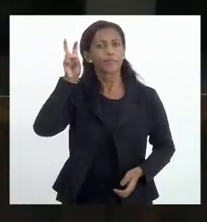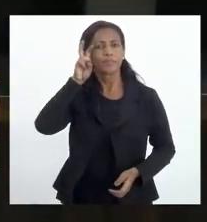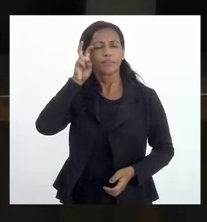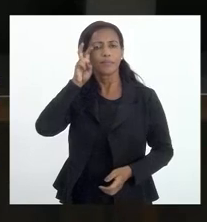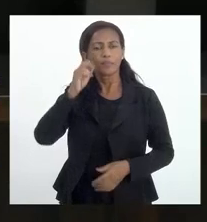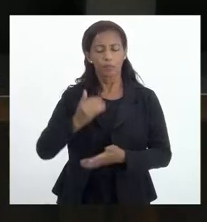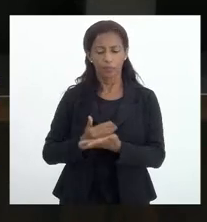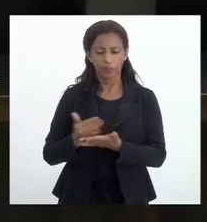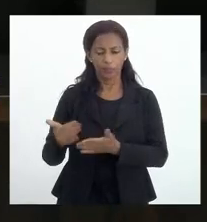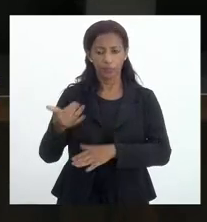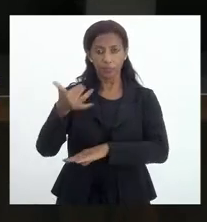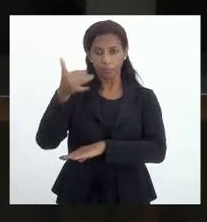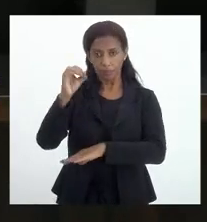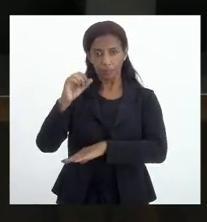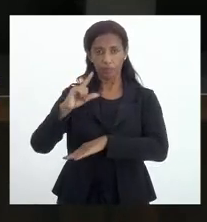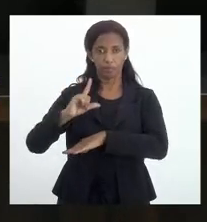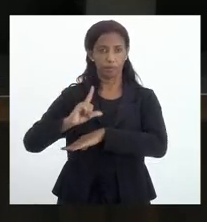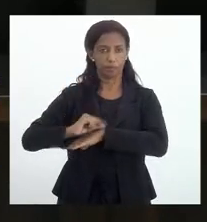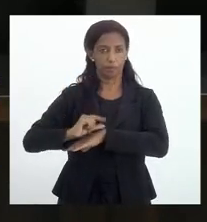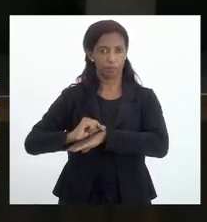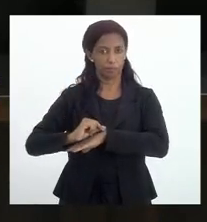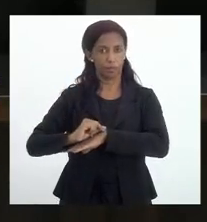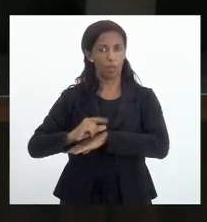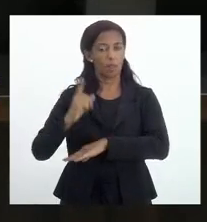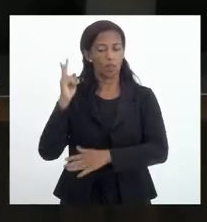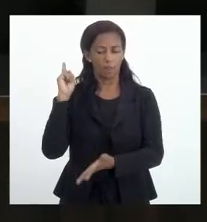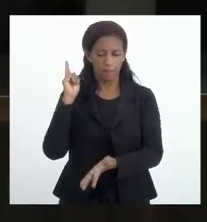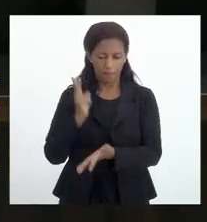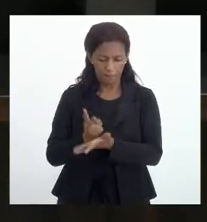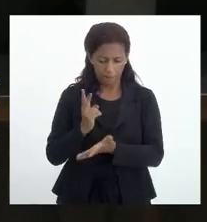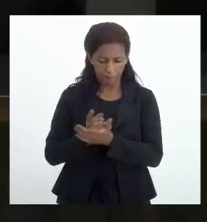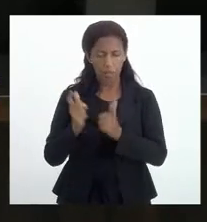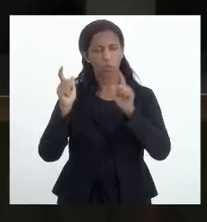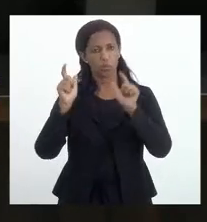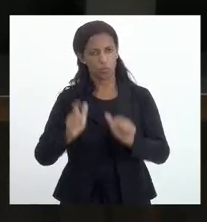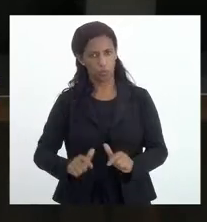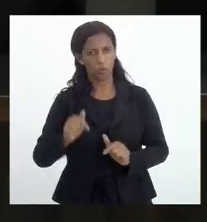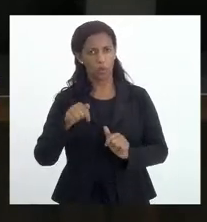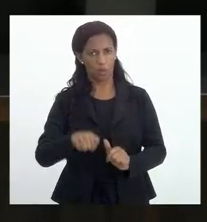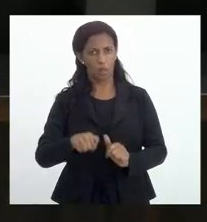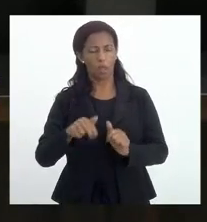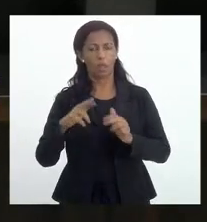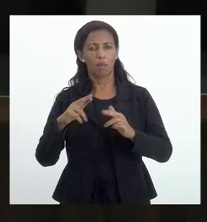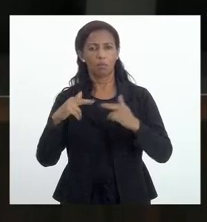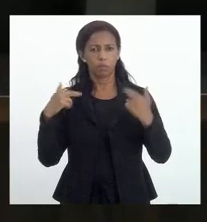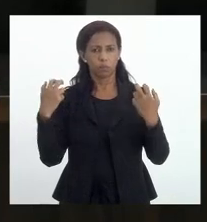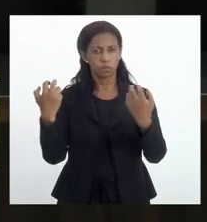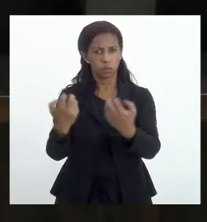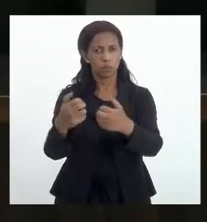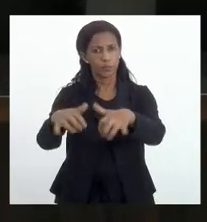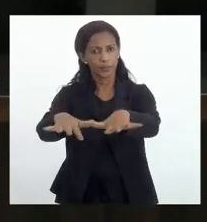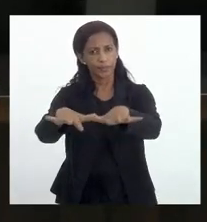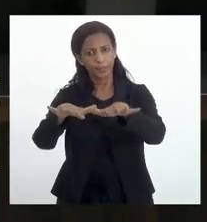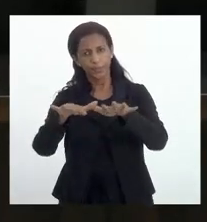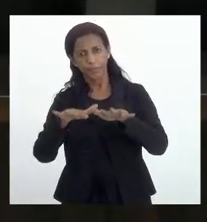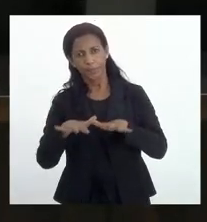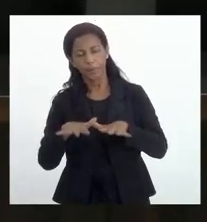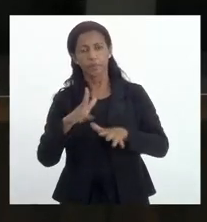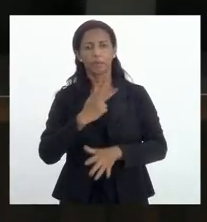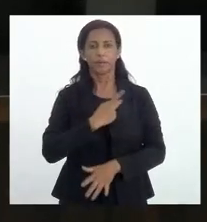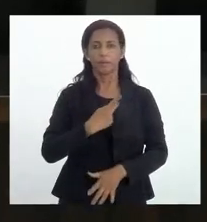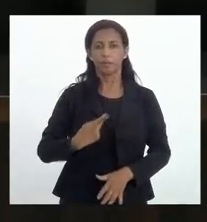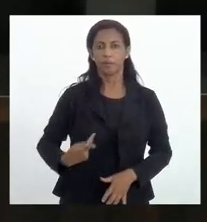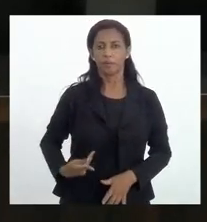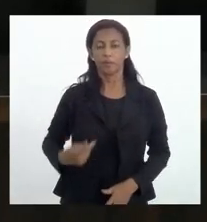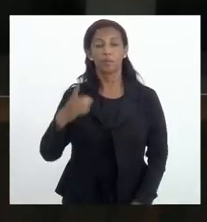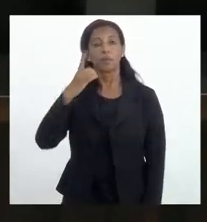quinta-feira, às 10 horas, no mesmo local, aqui no plenário da Assembleia, sob a presidência